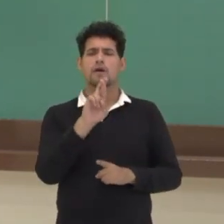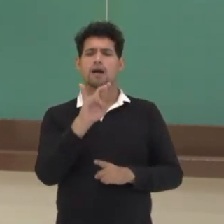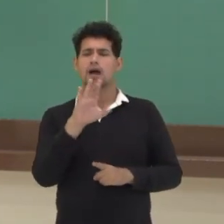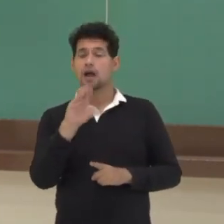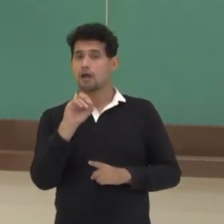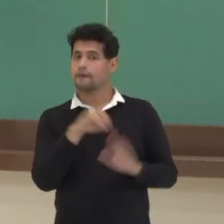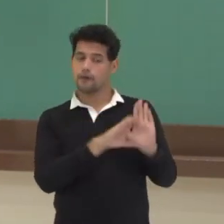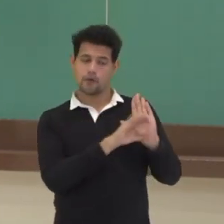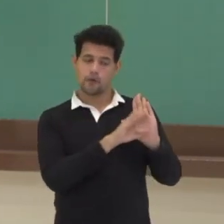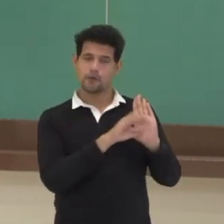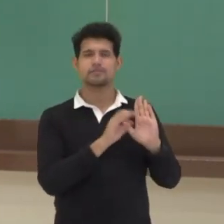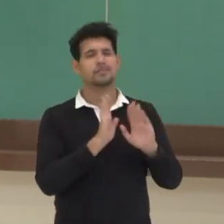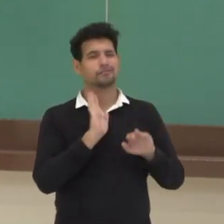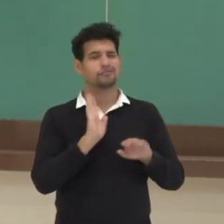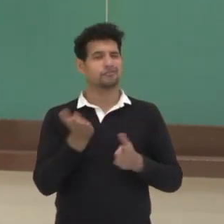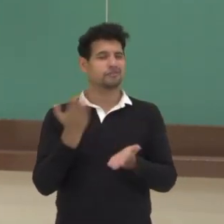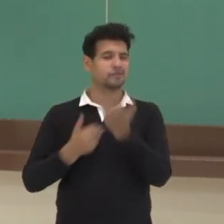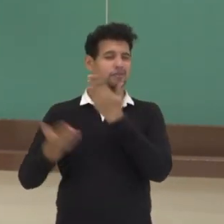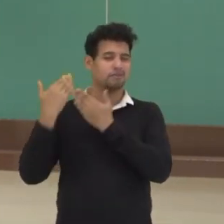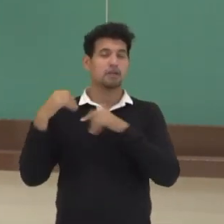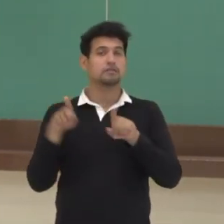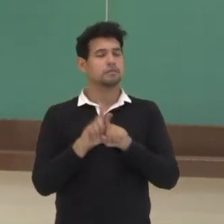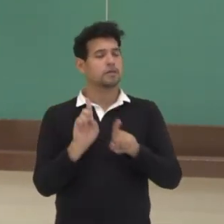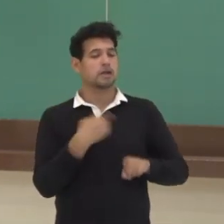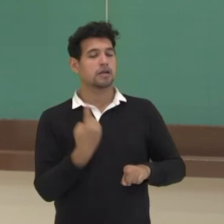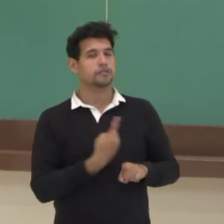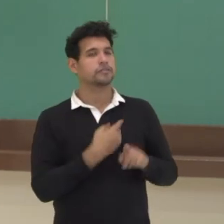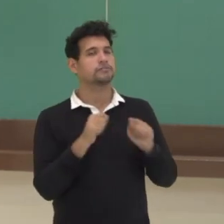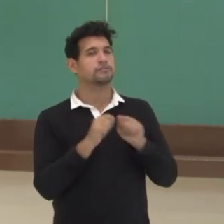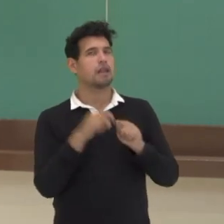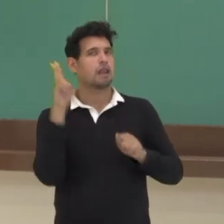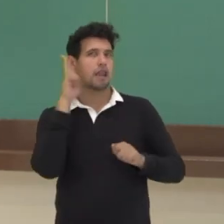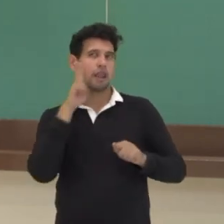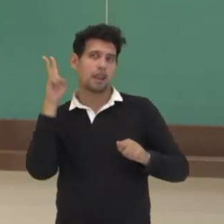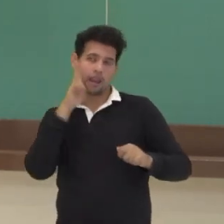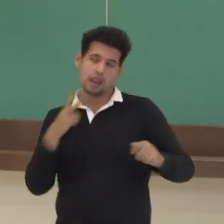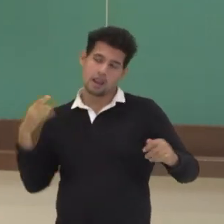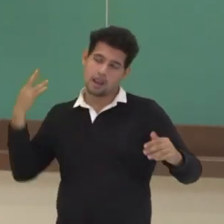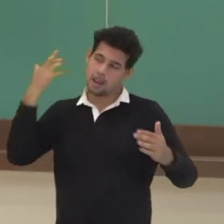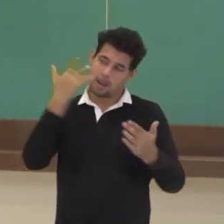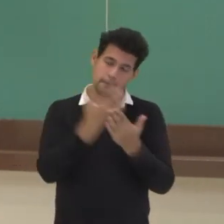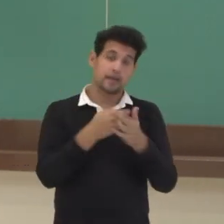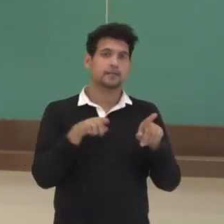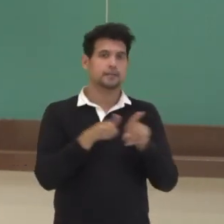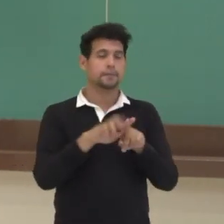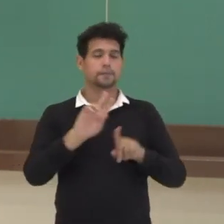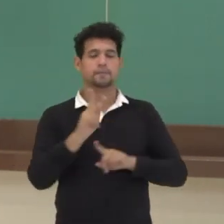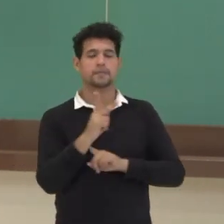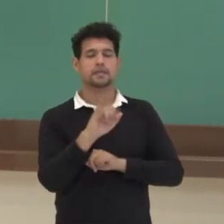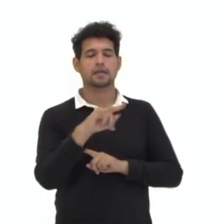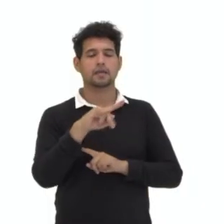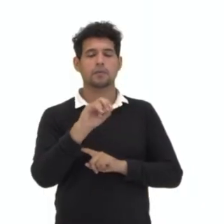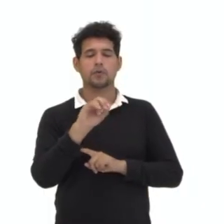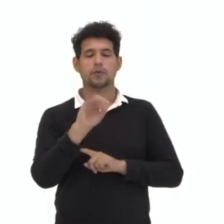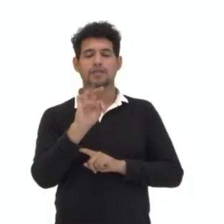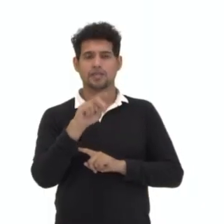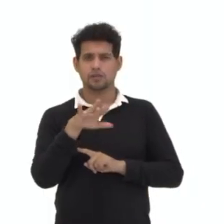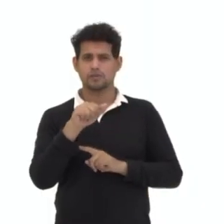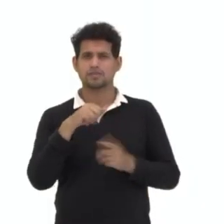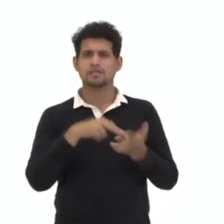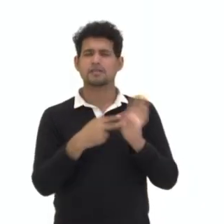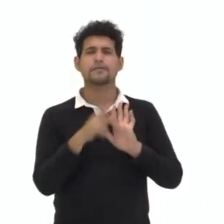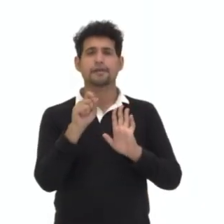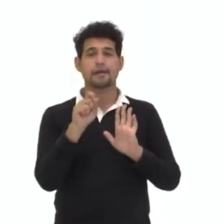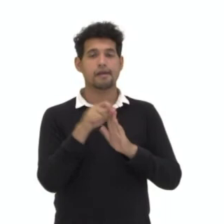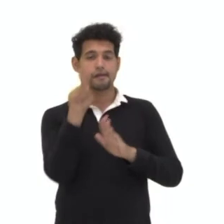é um conceitinho um pouco mais antigo que a gente vai aí relembrar. Então, a hipotenusa do triângulo retângulo é o